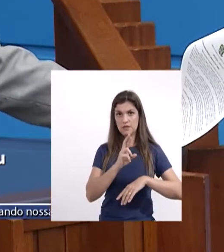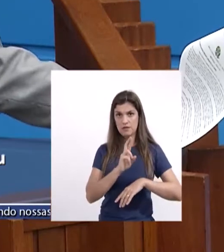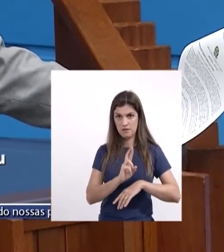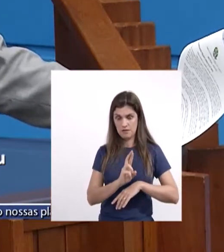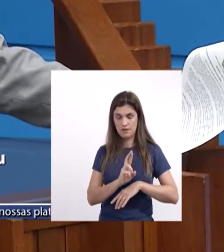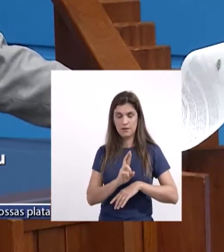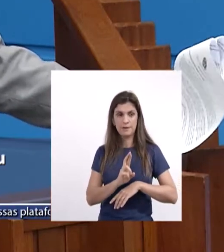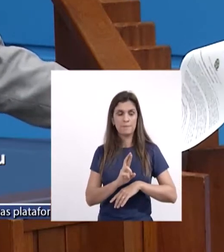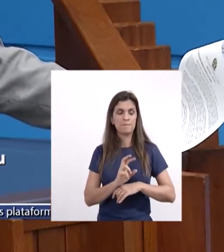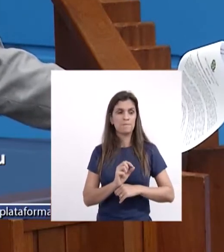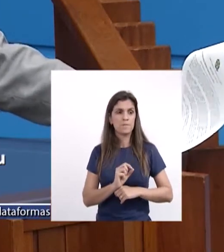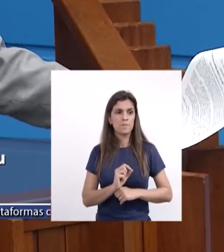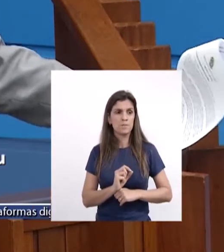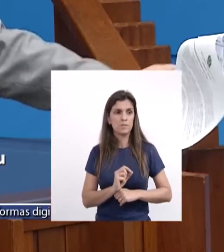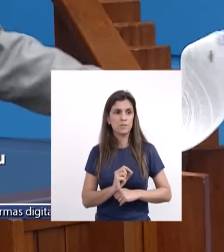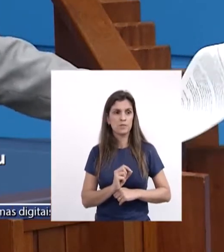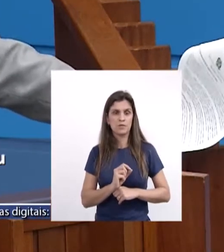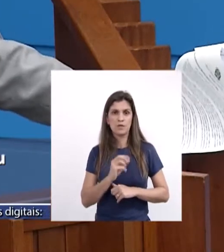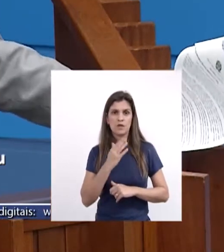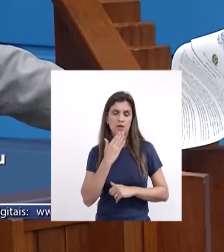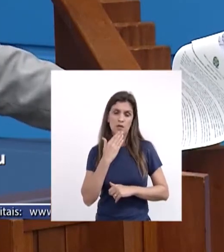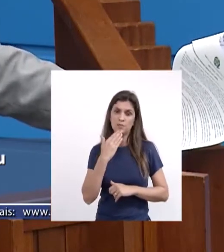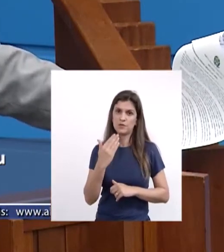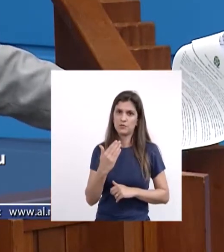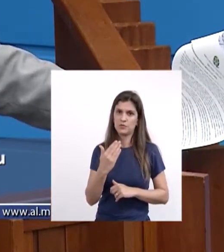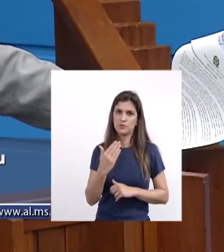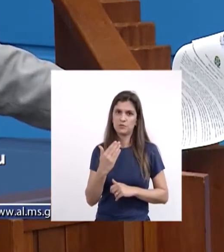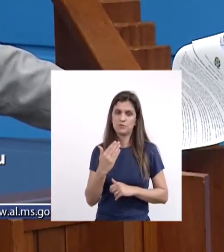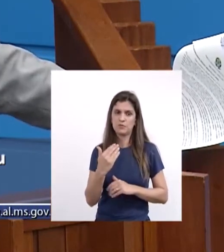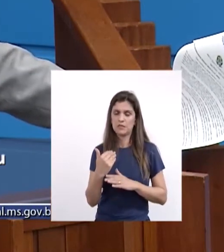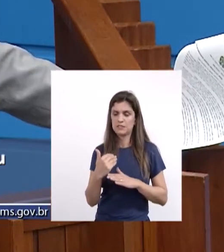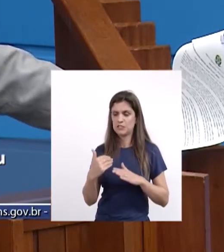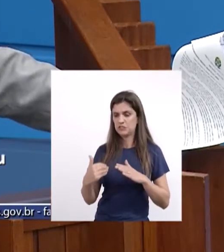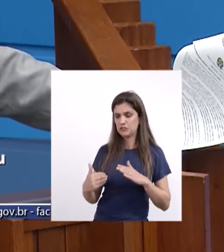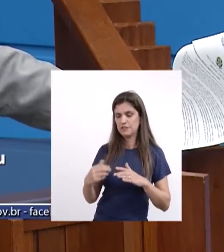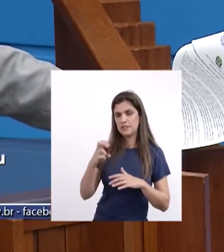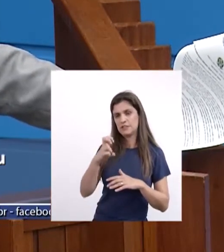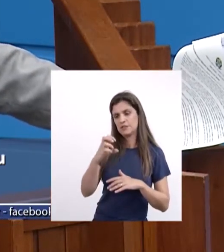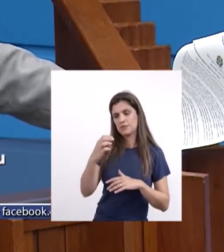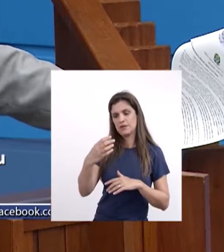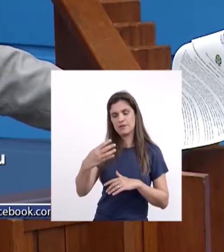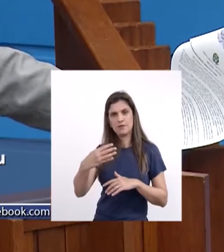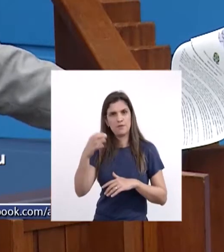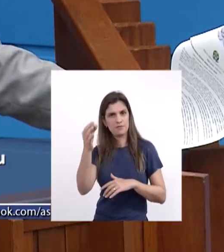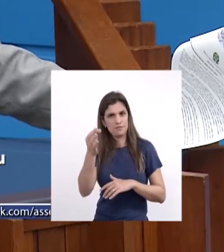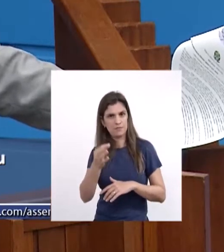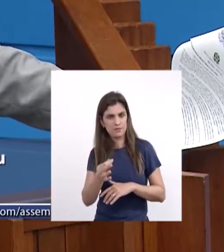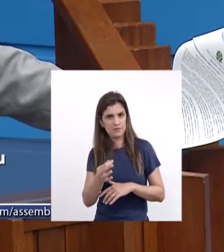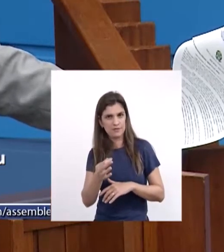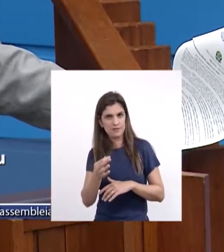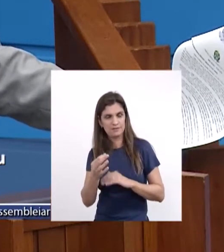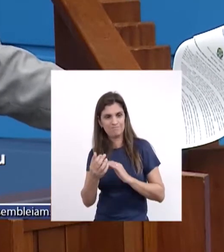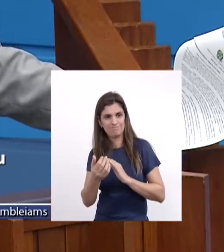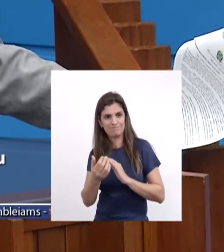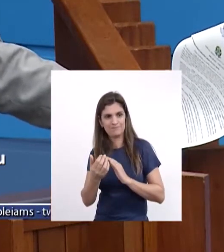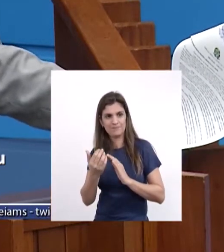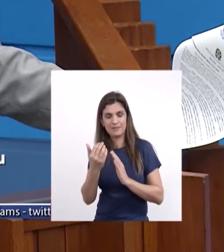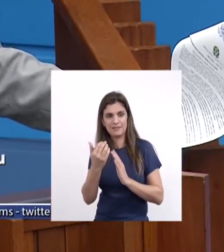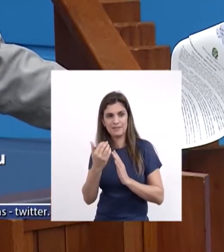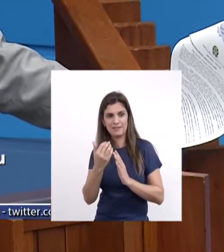esta diferença de 54% fosse, deputado capitão Contar, diluída